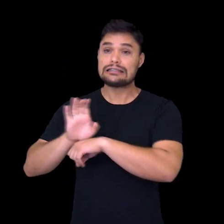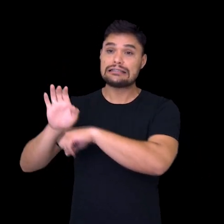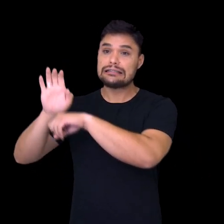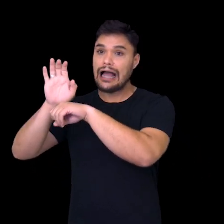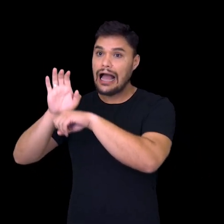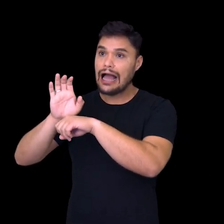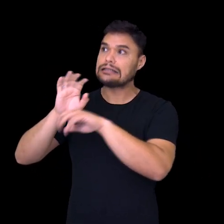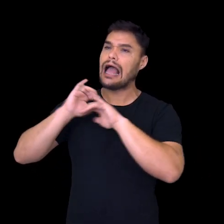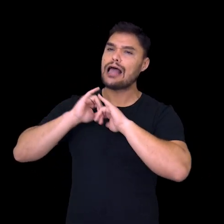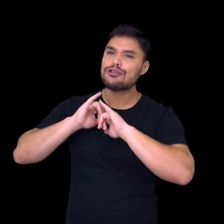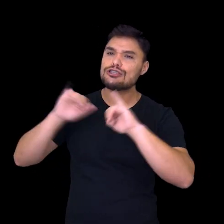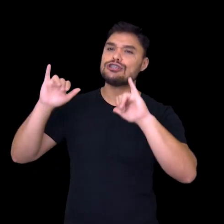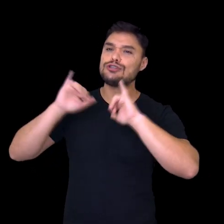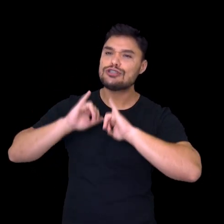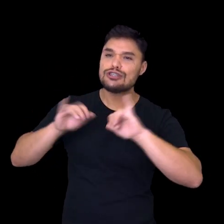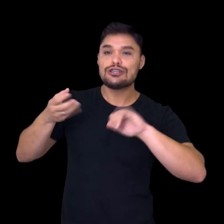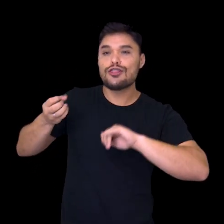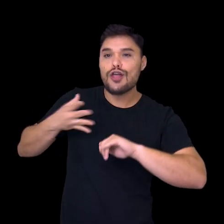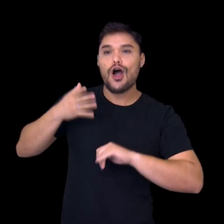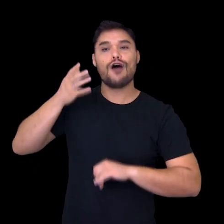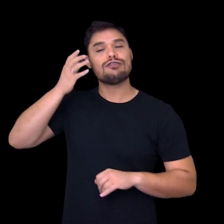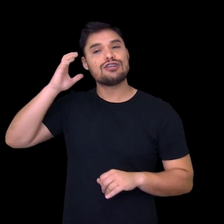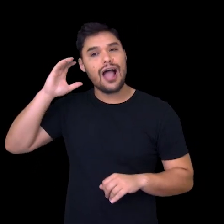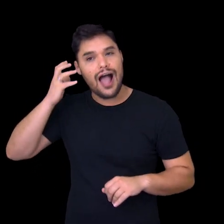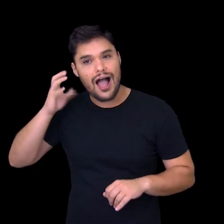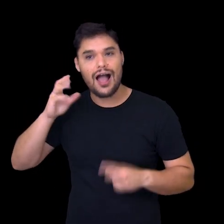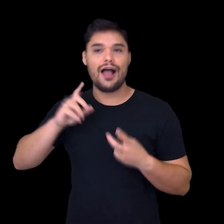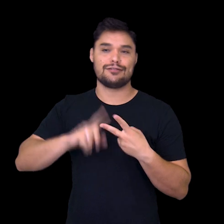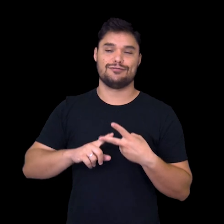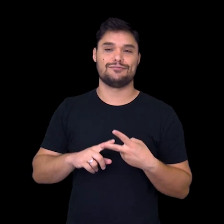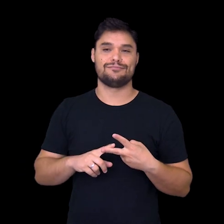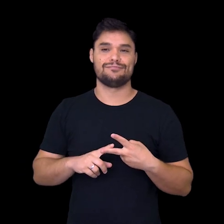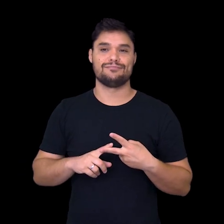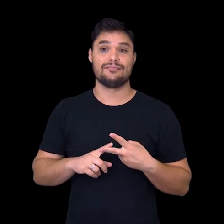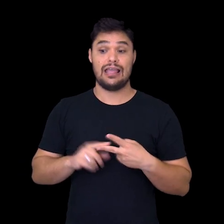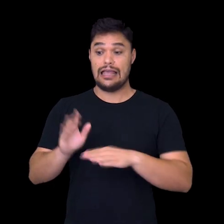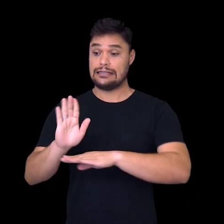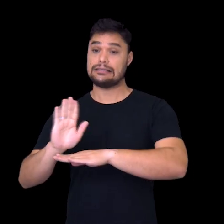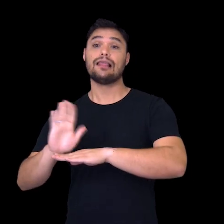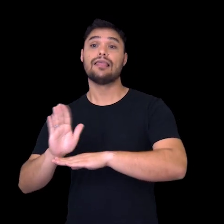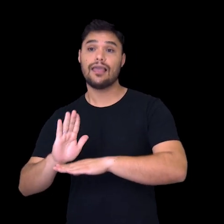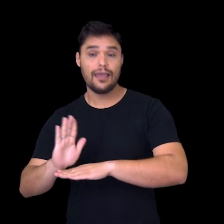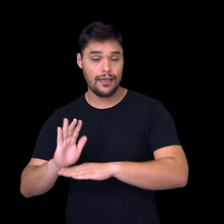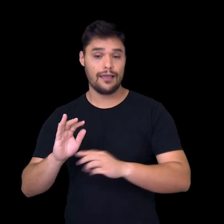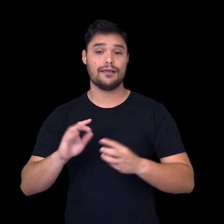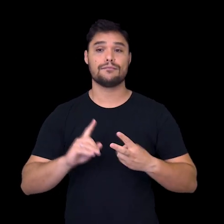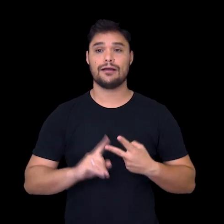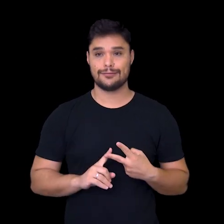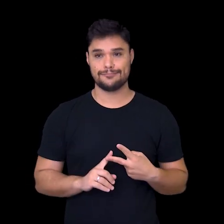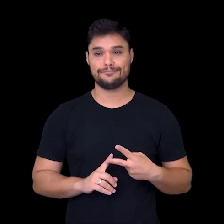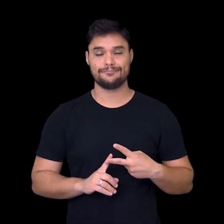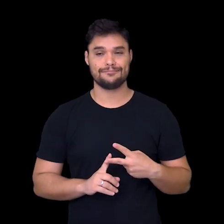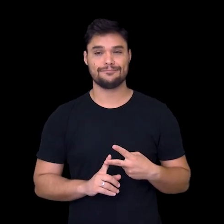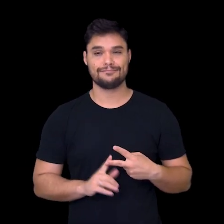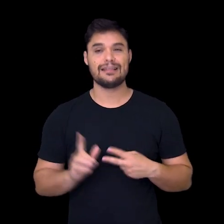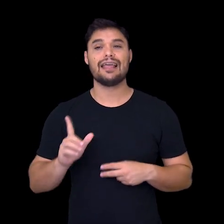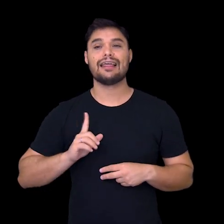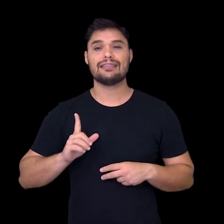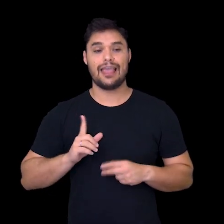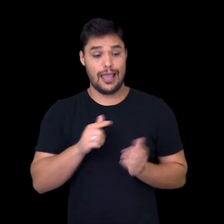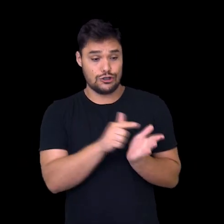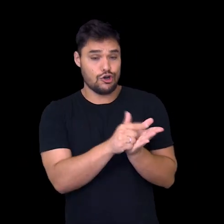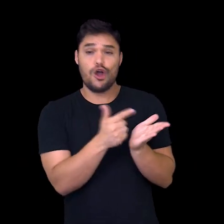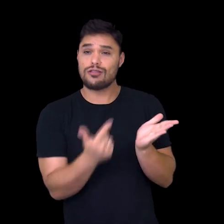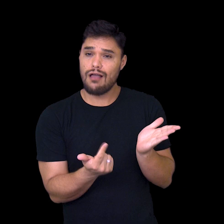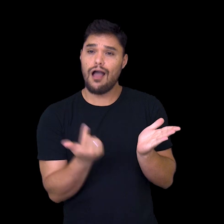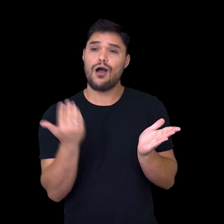pessoas por meio de notícias novas também, de rádio, de cinema, né?